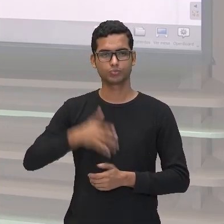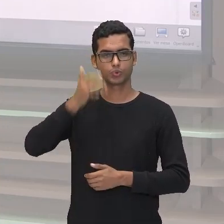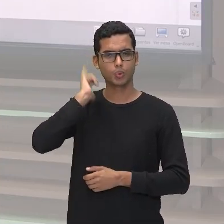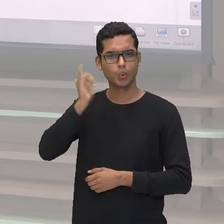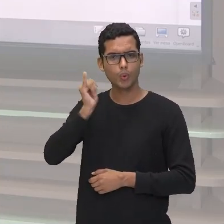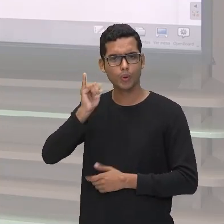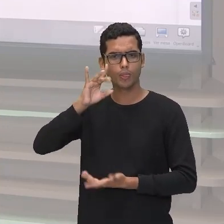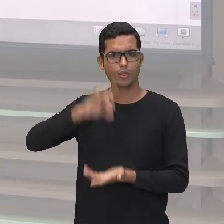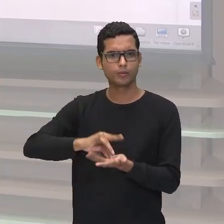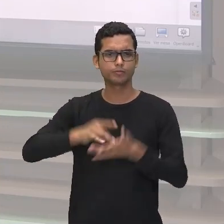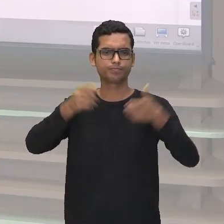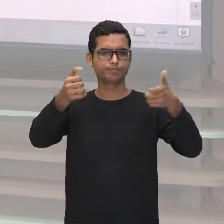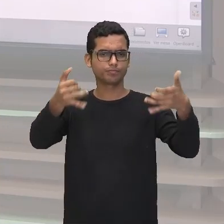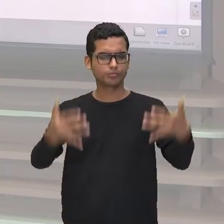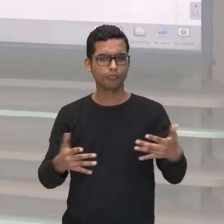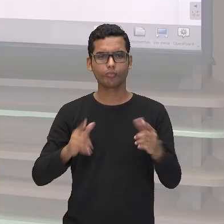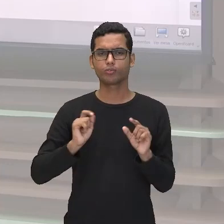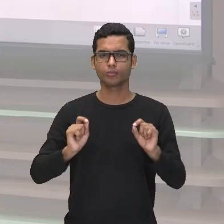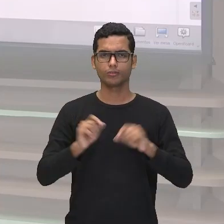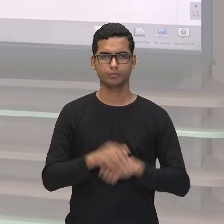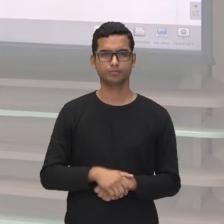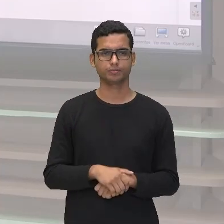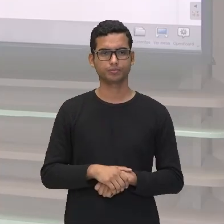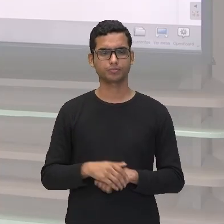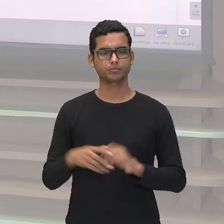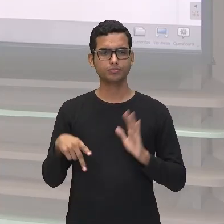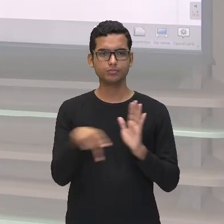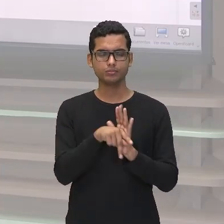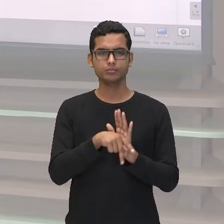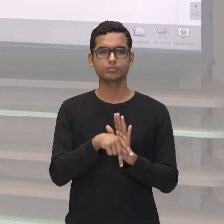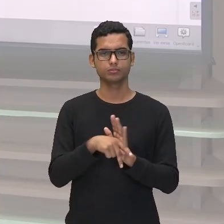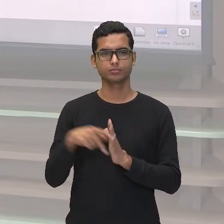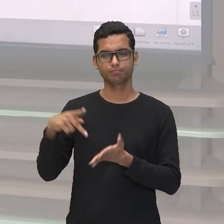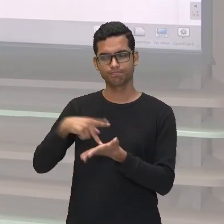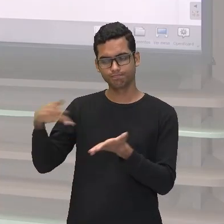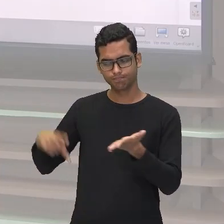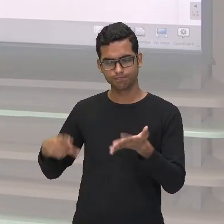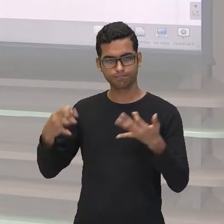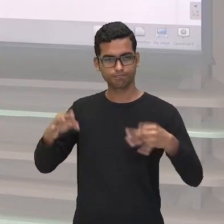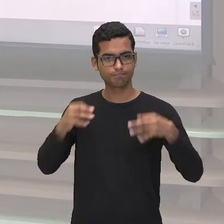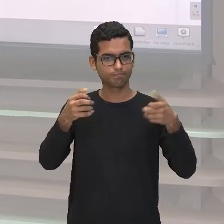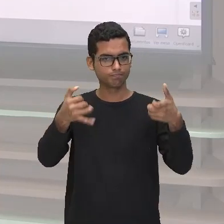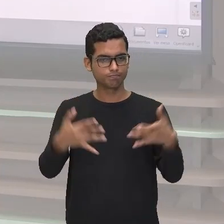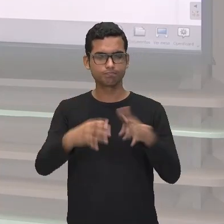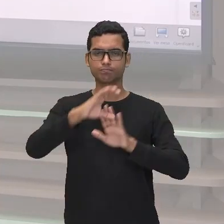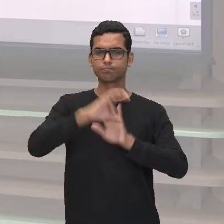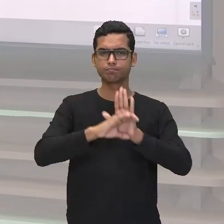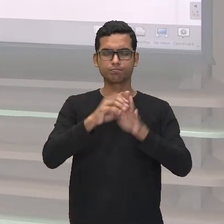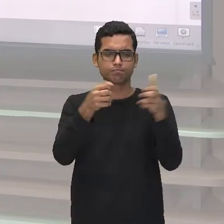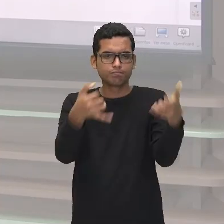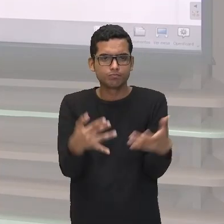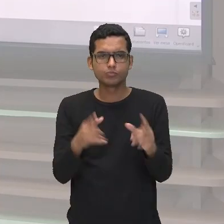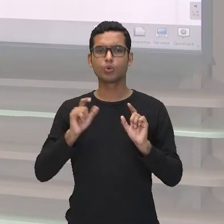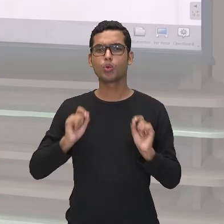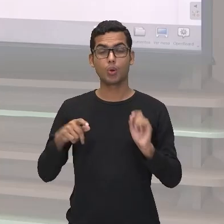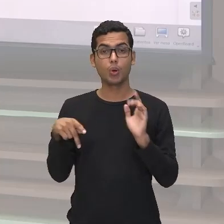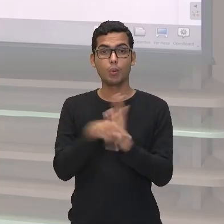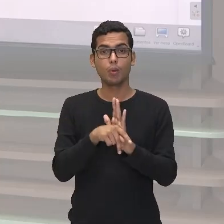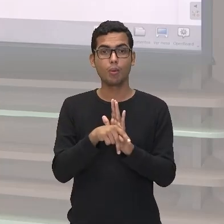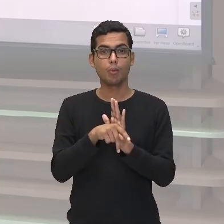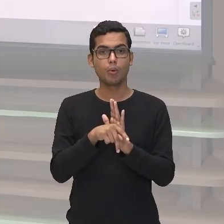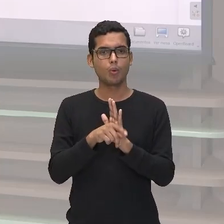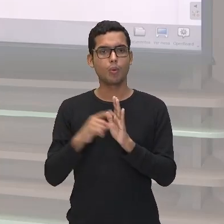ele falando acerca de poemas, é isso que ele fala, né? Ele vai definindo o que são